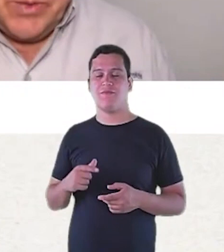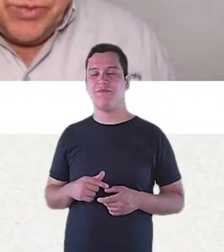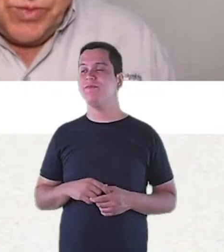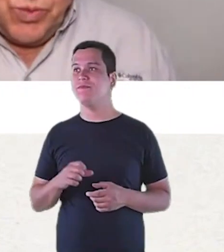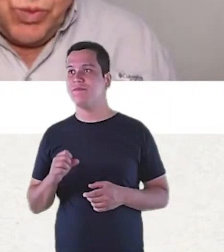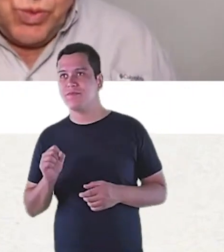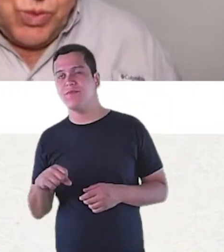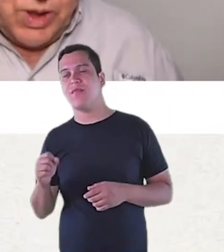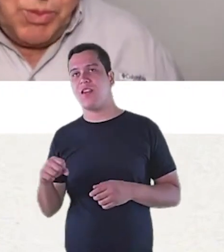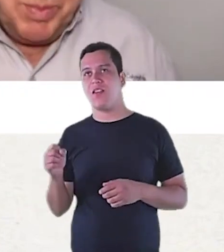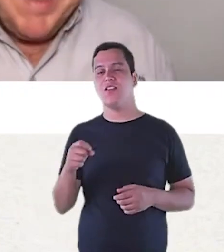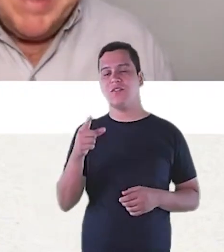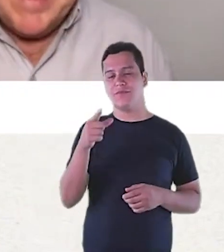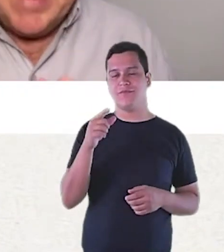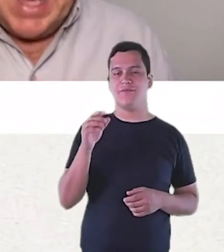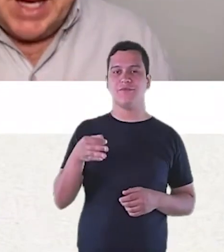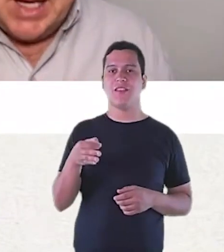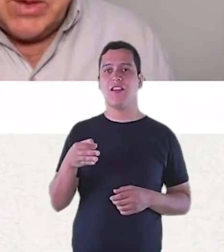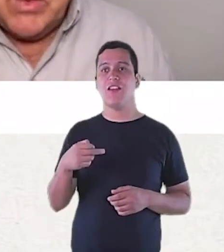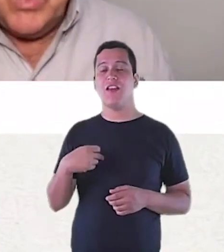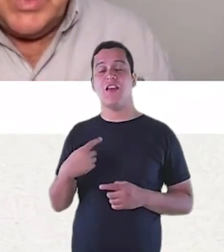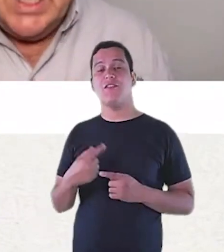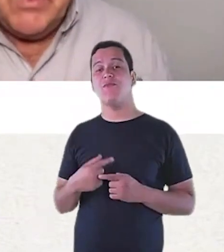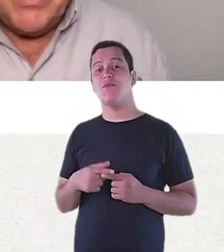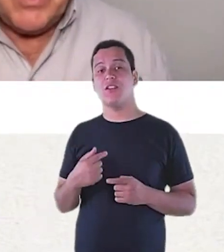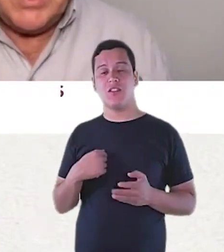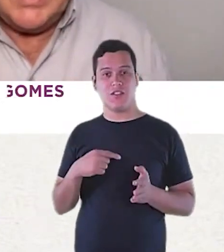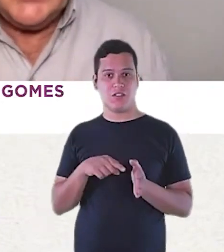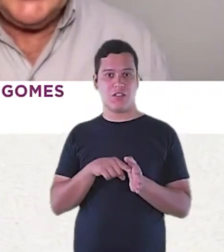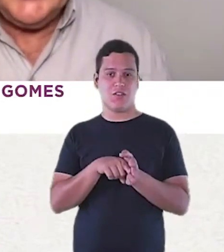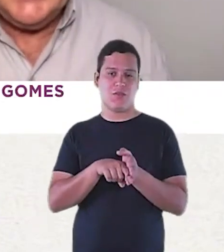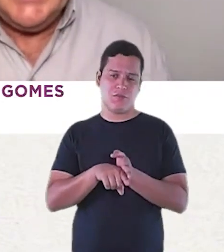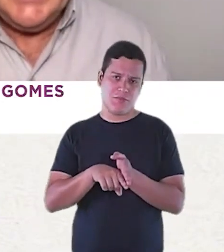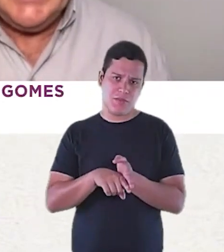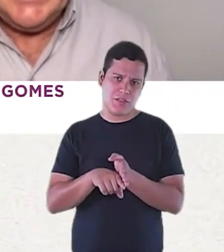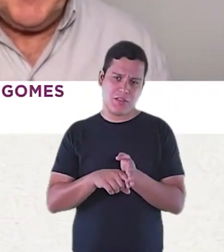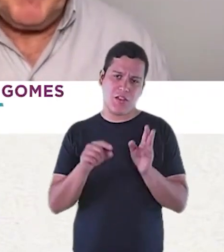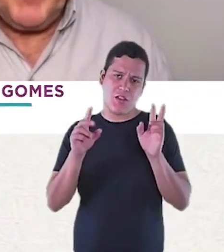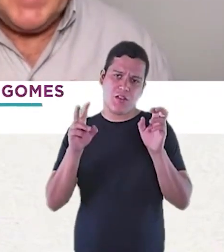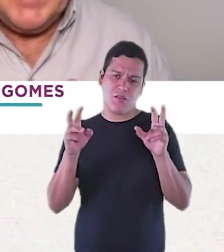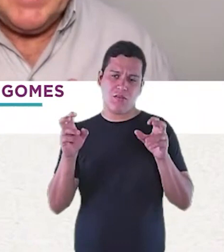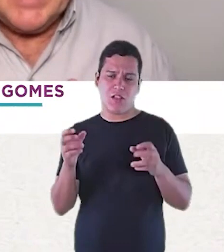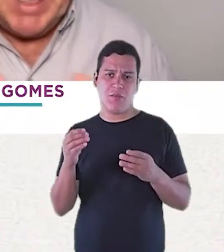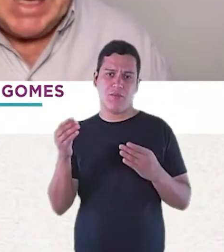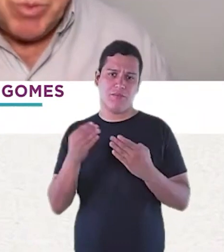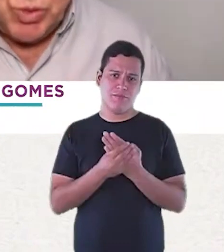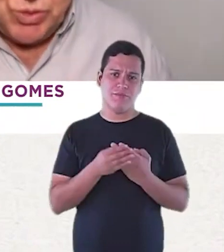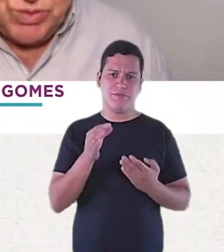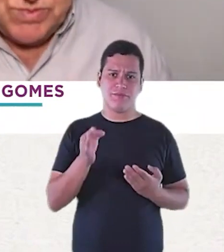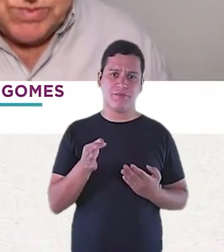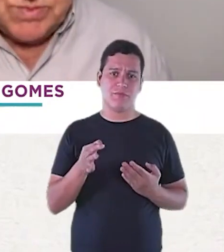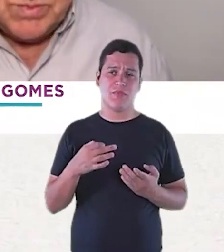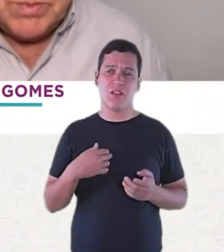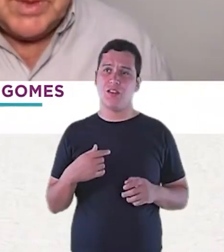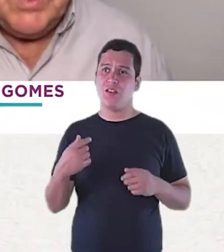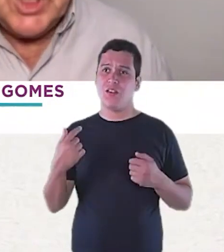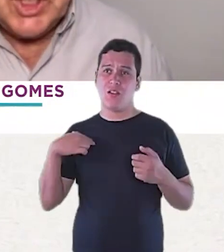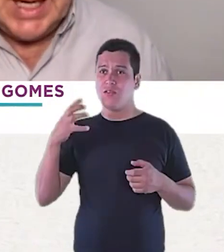acho que ao pesquisar um livro, a gente tem que trabalhar